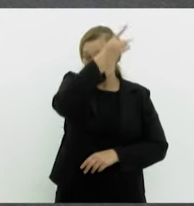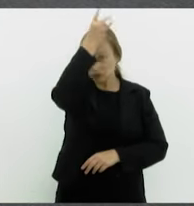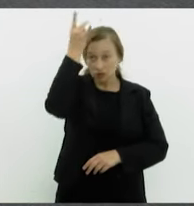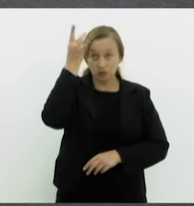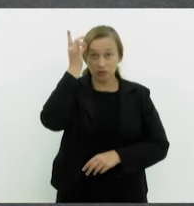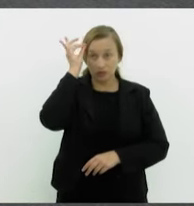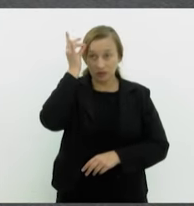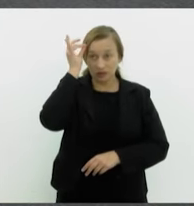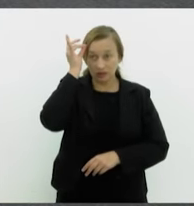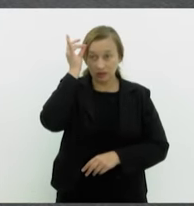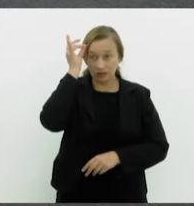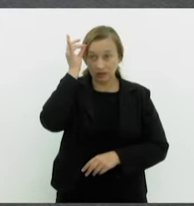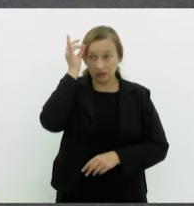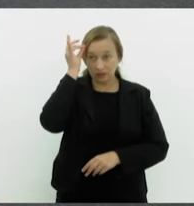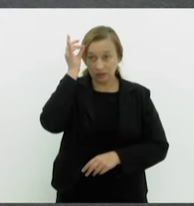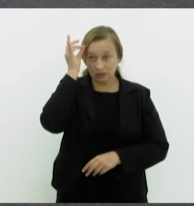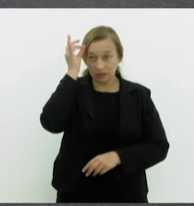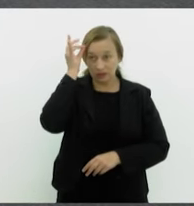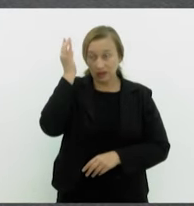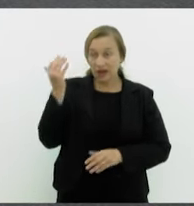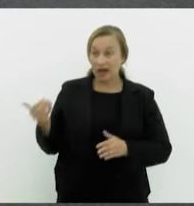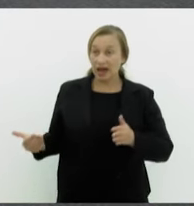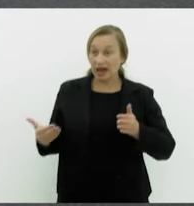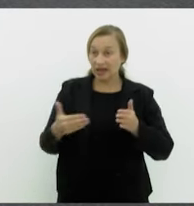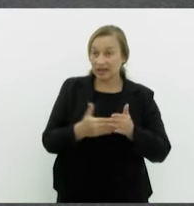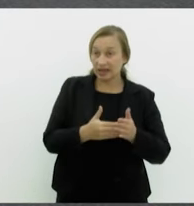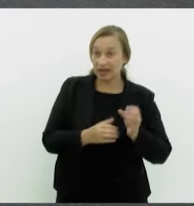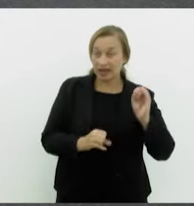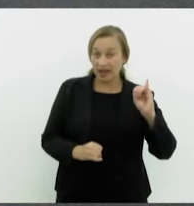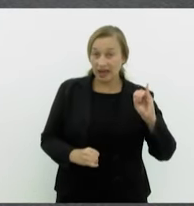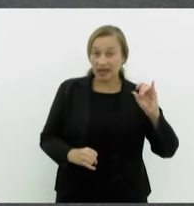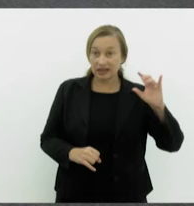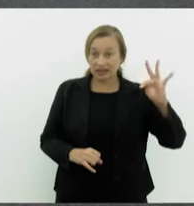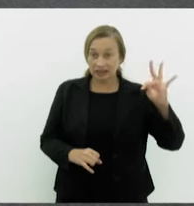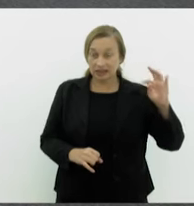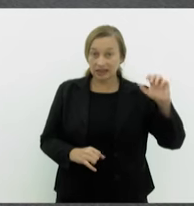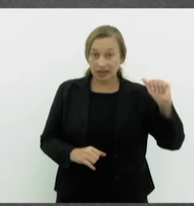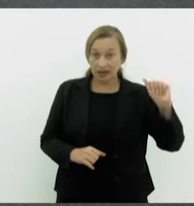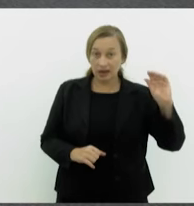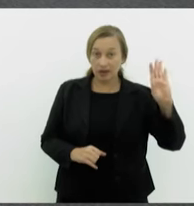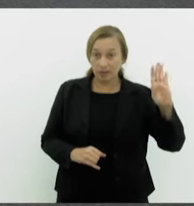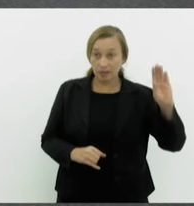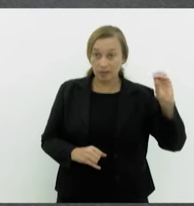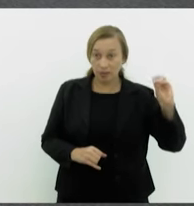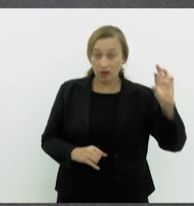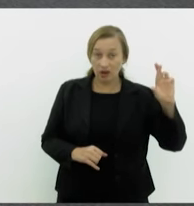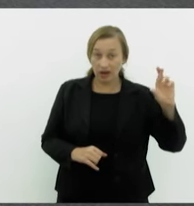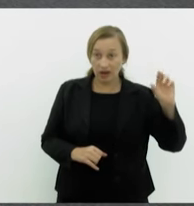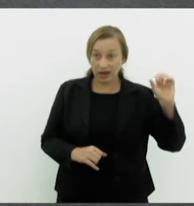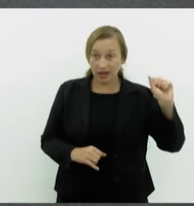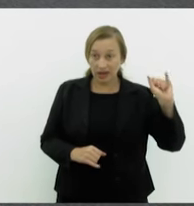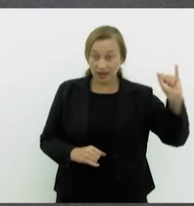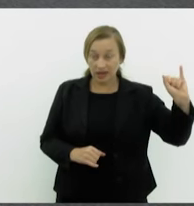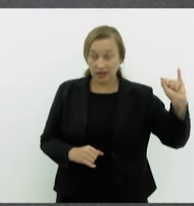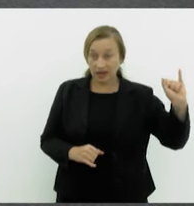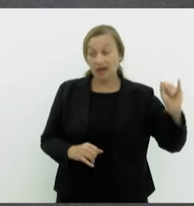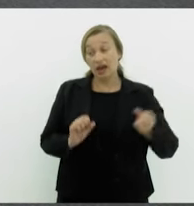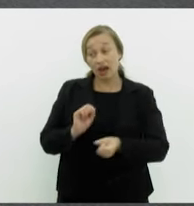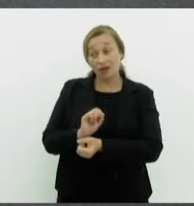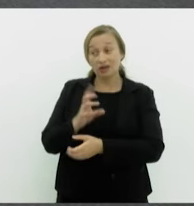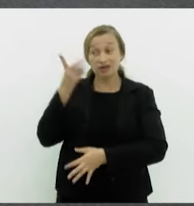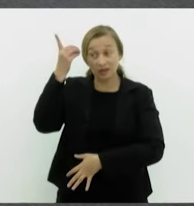pelo menos, até Itaboraí. A gente espera que o deputado Reis consiga isso.